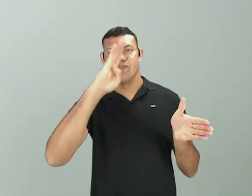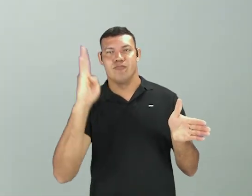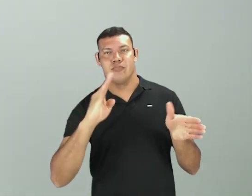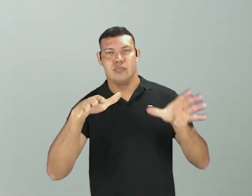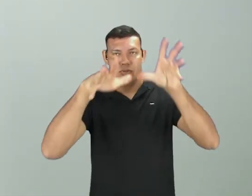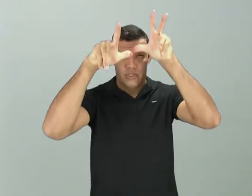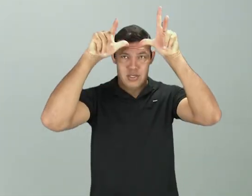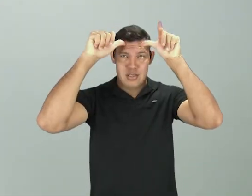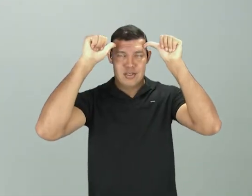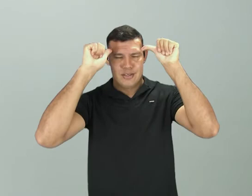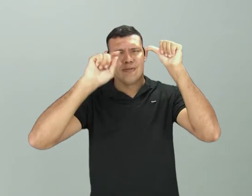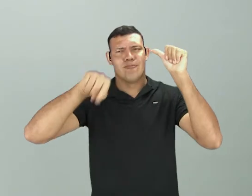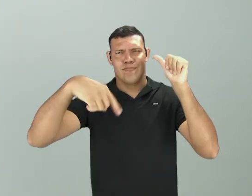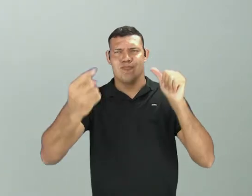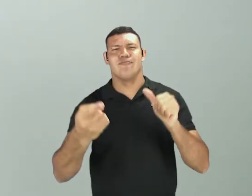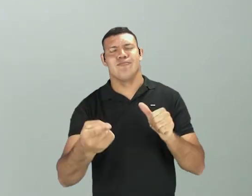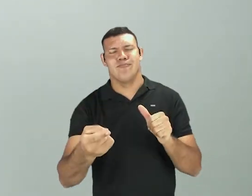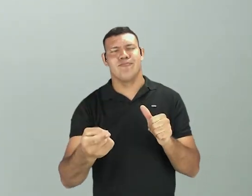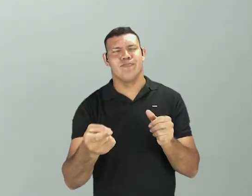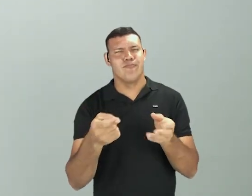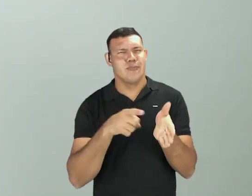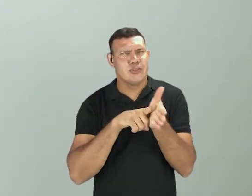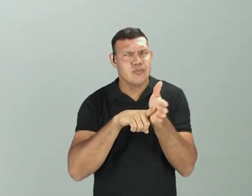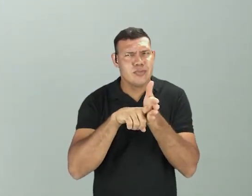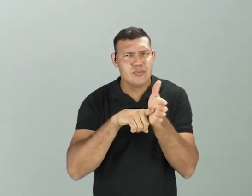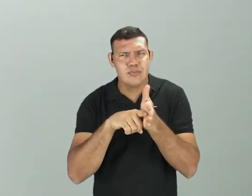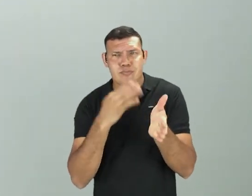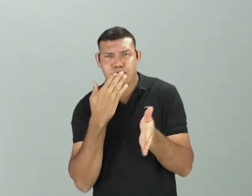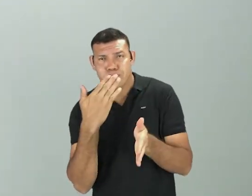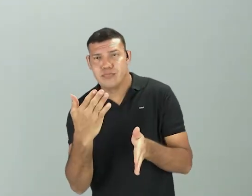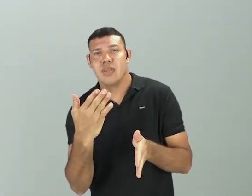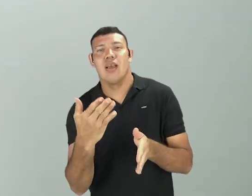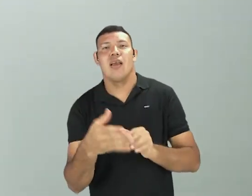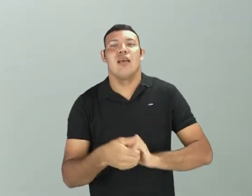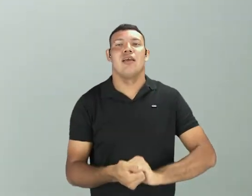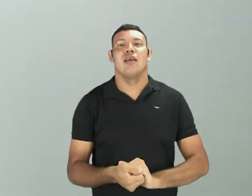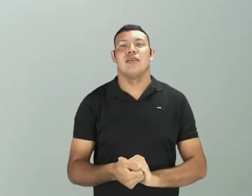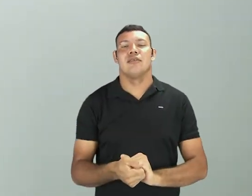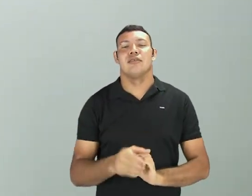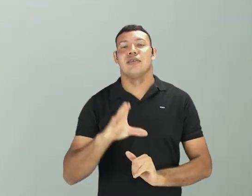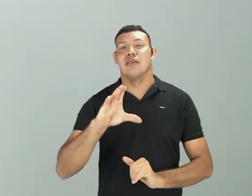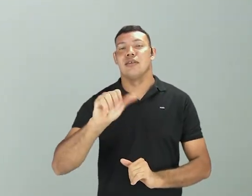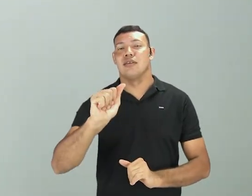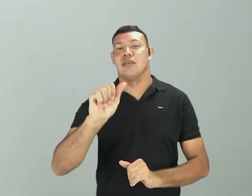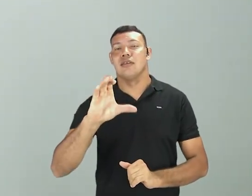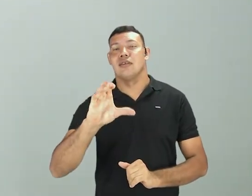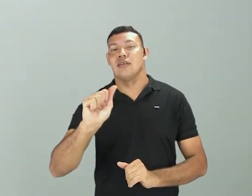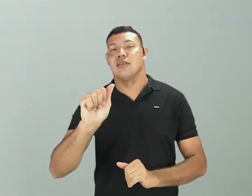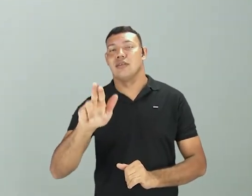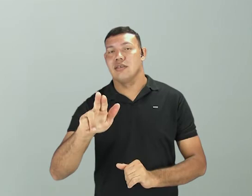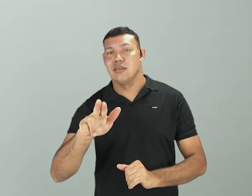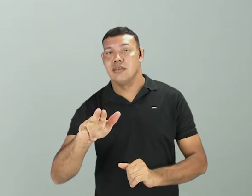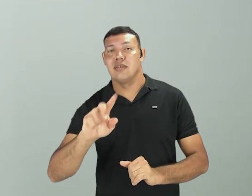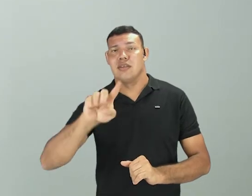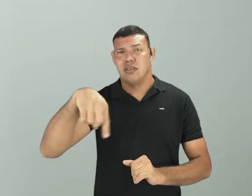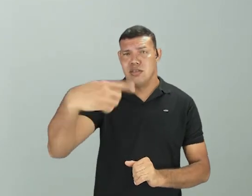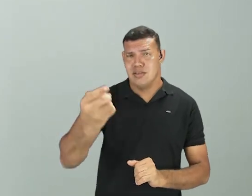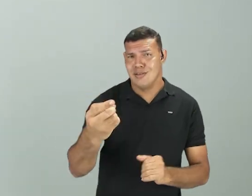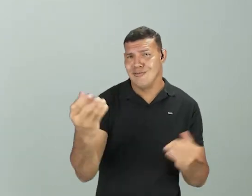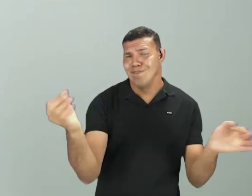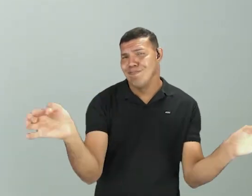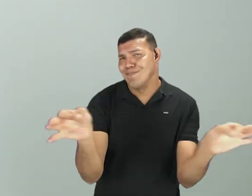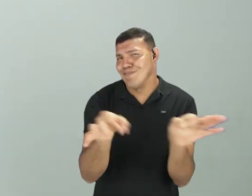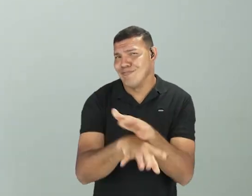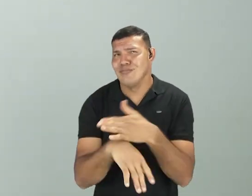ver melhor sobre isso. Eu também peço que vocês pesquisem. E também o cacau, ok? Para terminar a nossa aula de